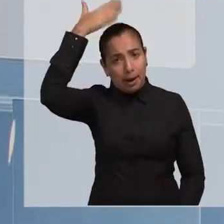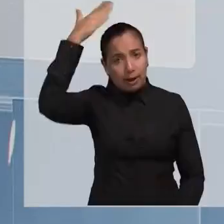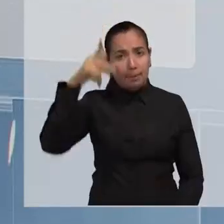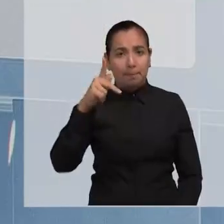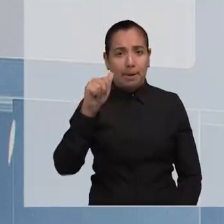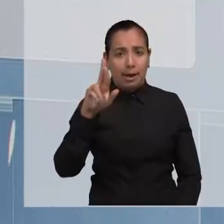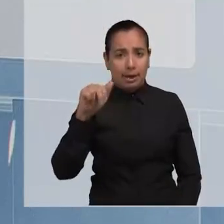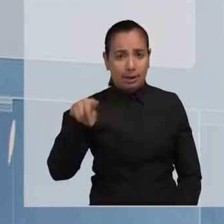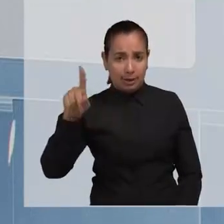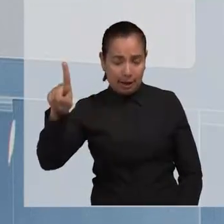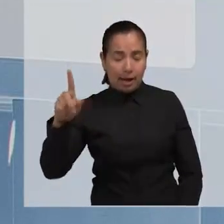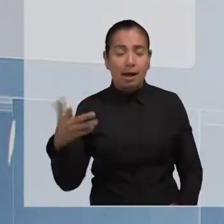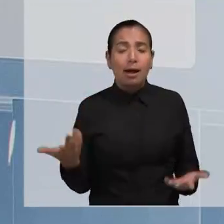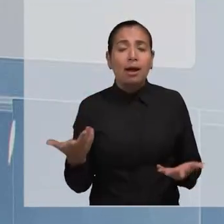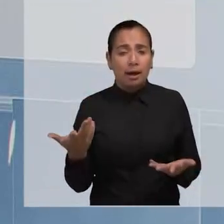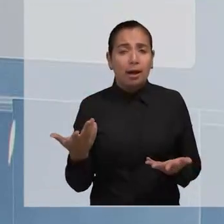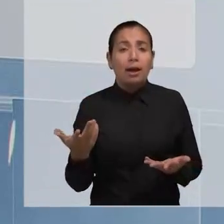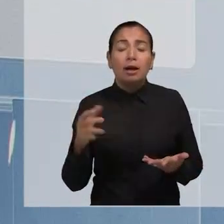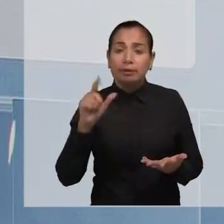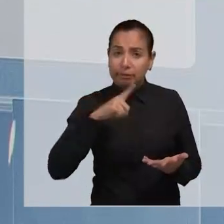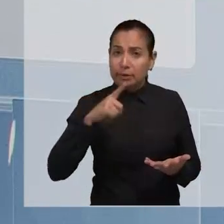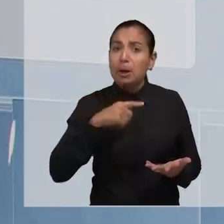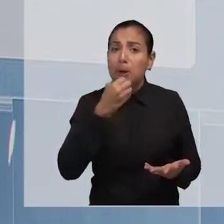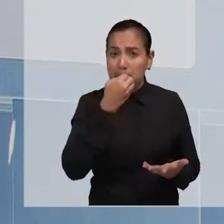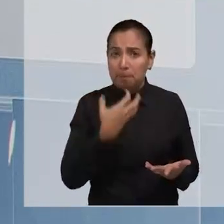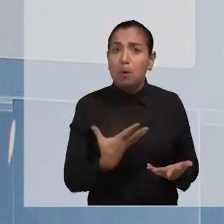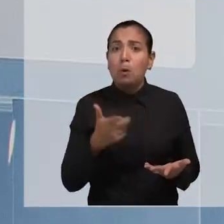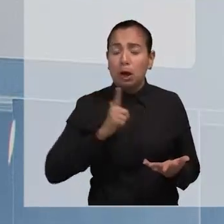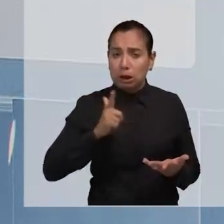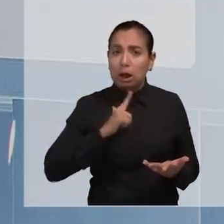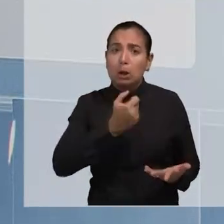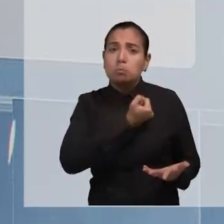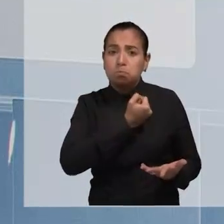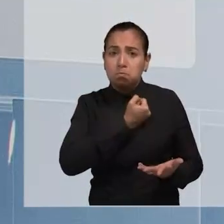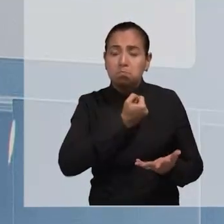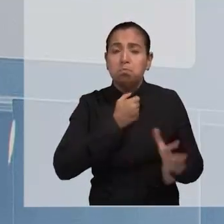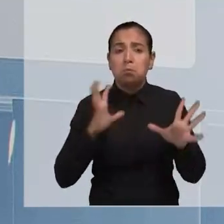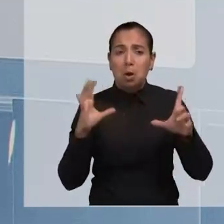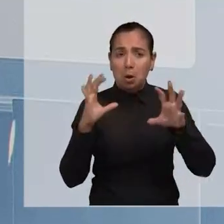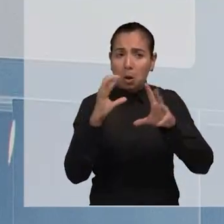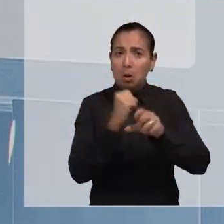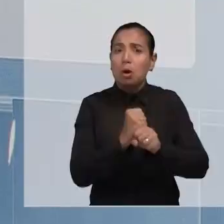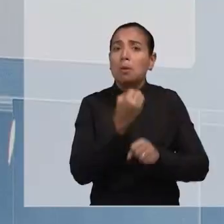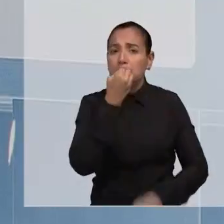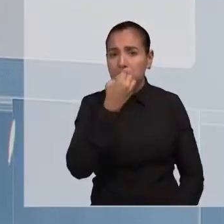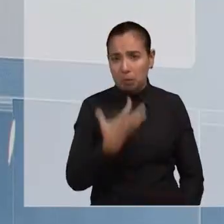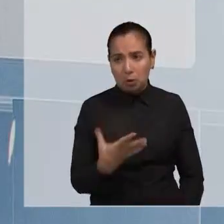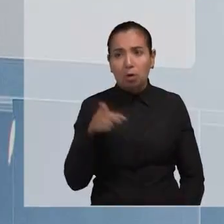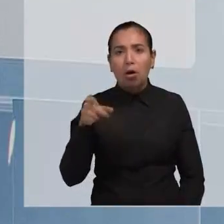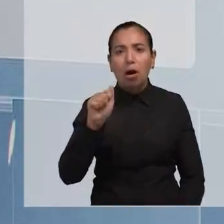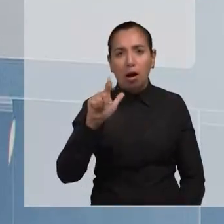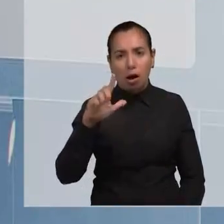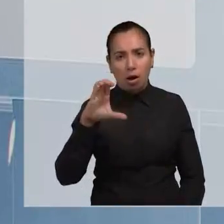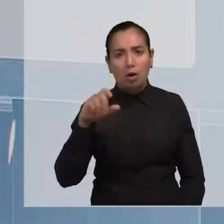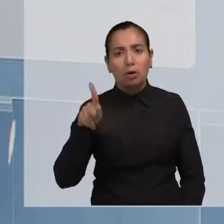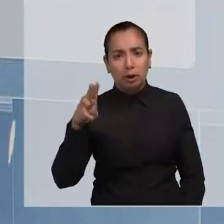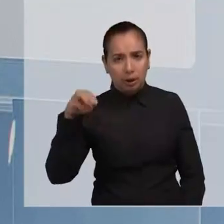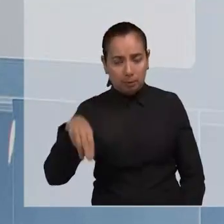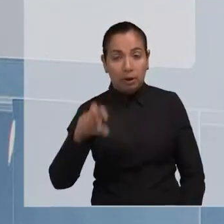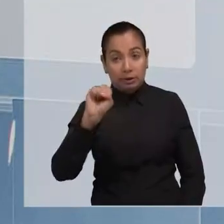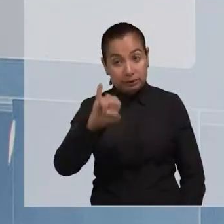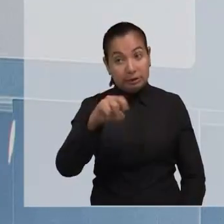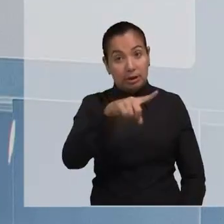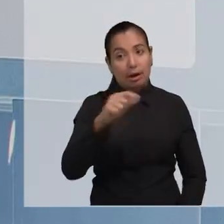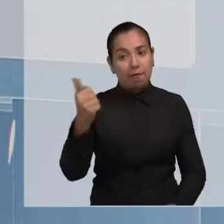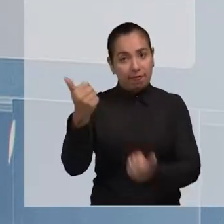dele é muito boa, daria uma pontuação enorme Exatamente. ao Alckmin, se ele fosse o vice do Alckmin, e é o que o Alckmin